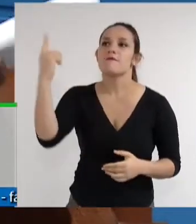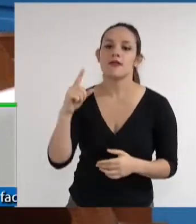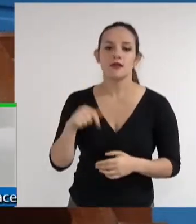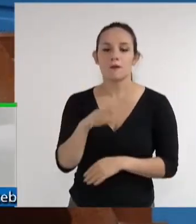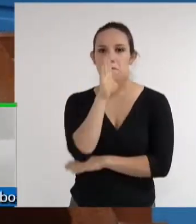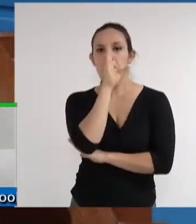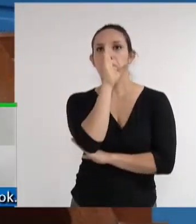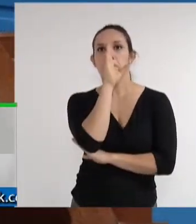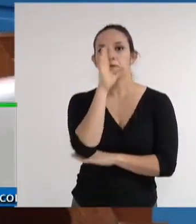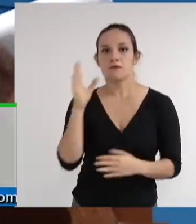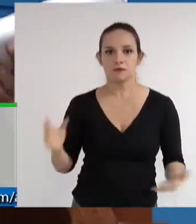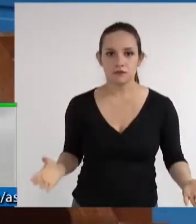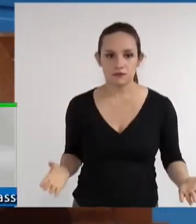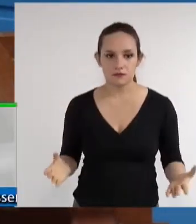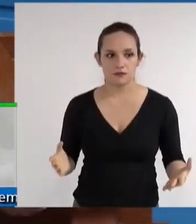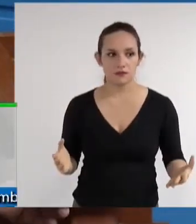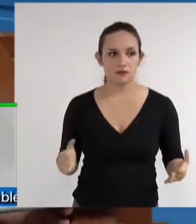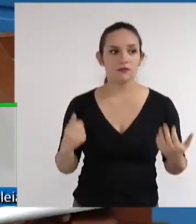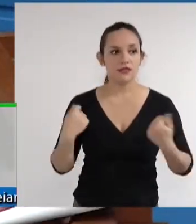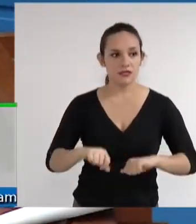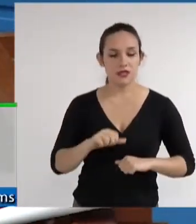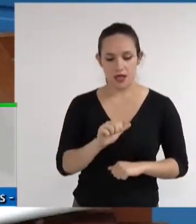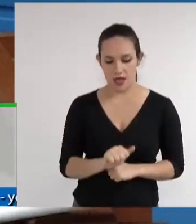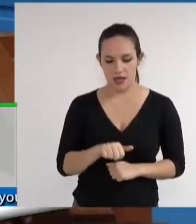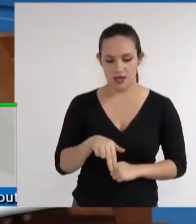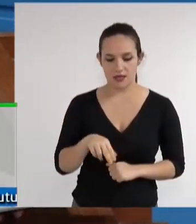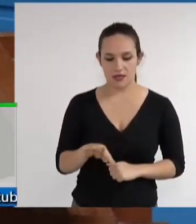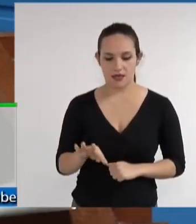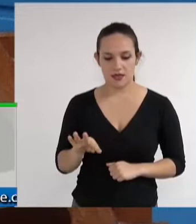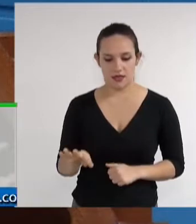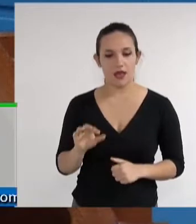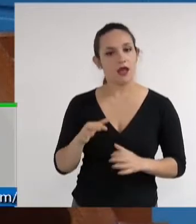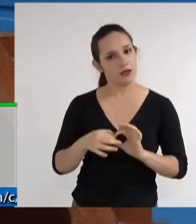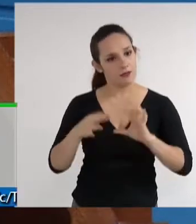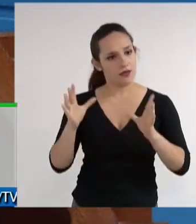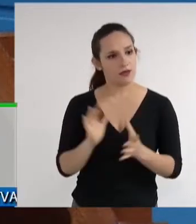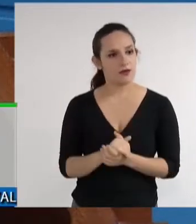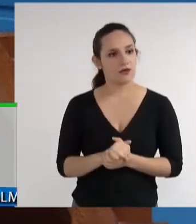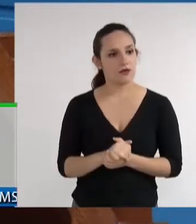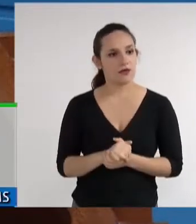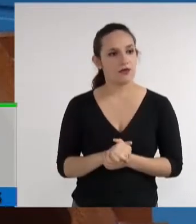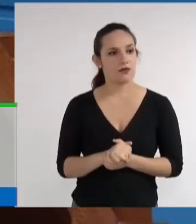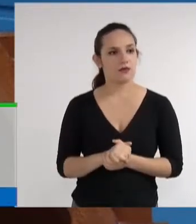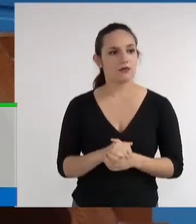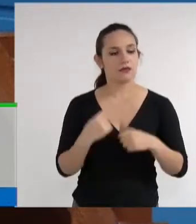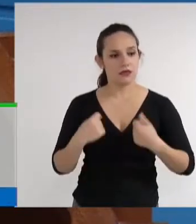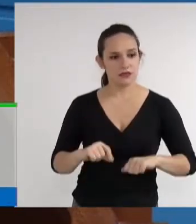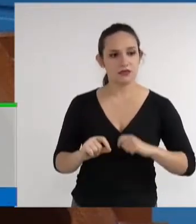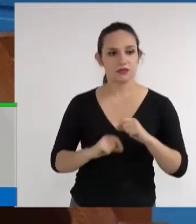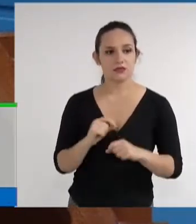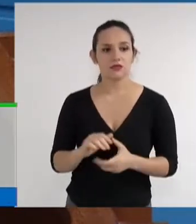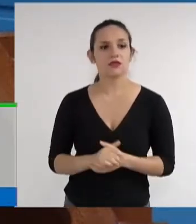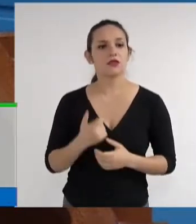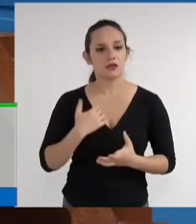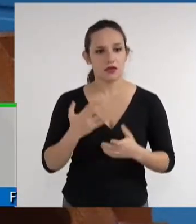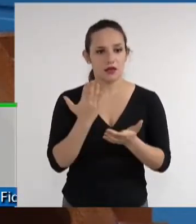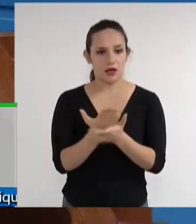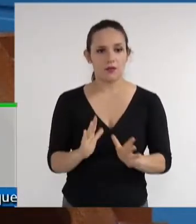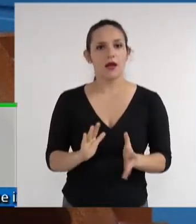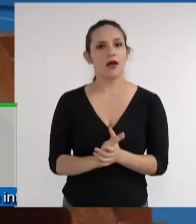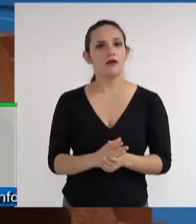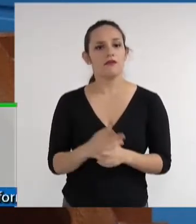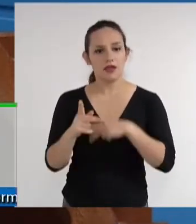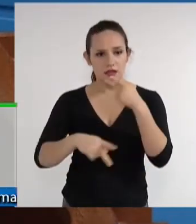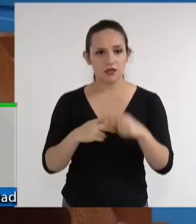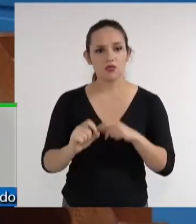eu não posso resolver, por quê? Porque a NTT não autoriza. Então, nós queremos saber o que é real. E termino dizendo isso, deputado Júnior